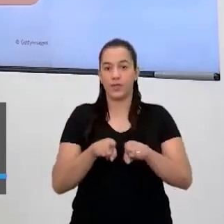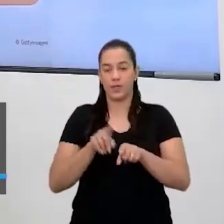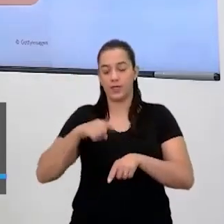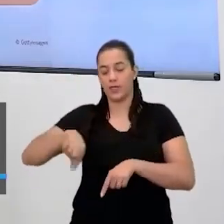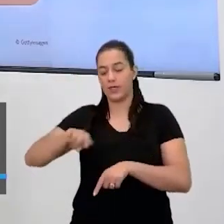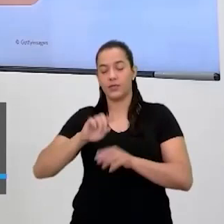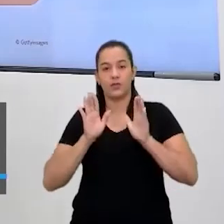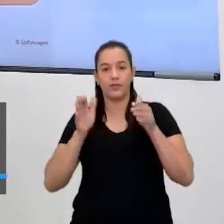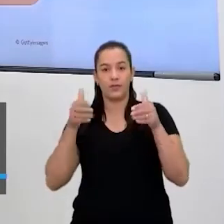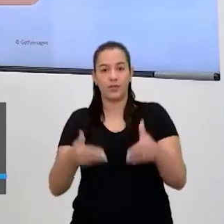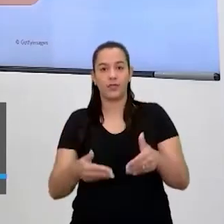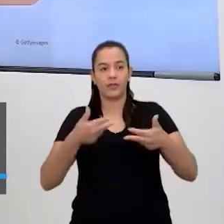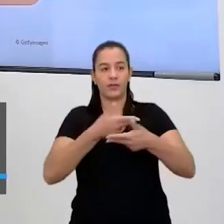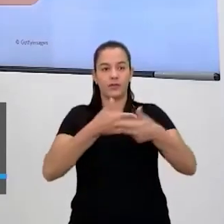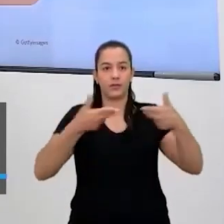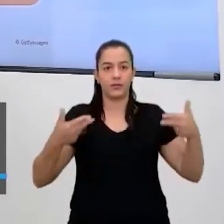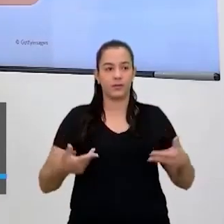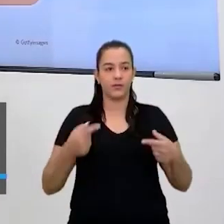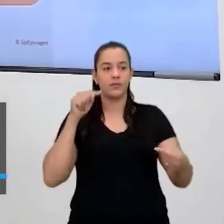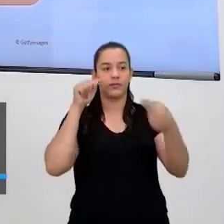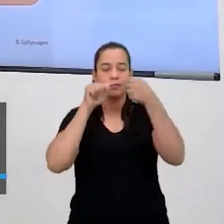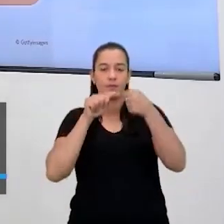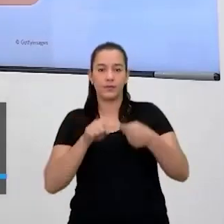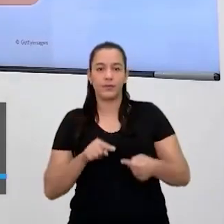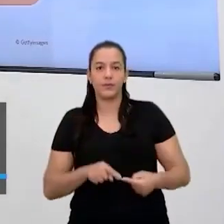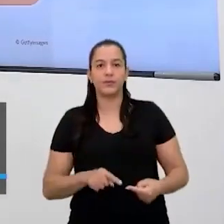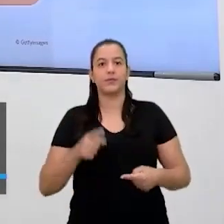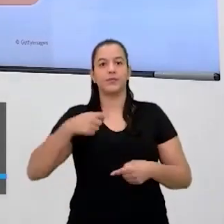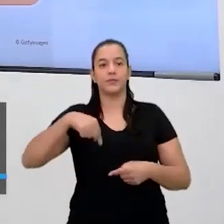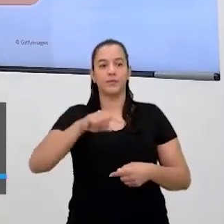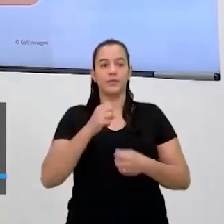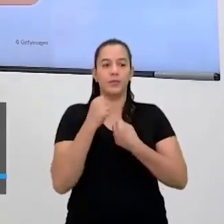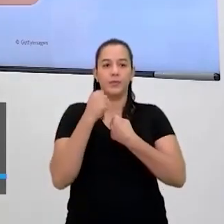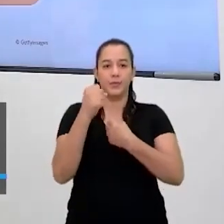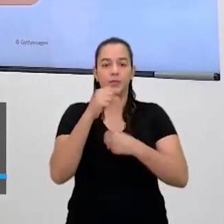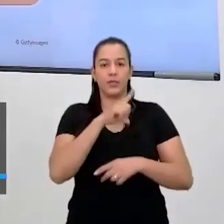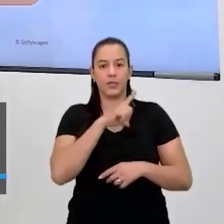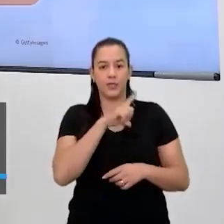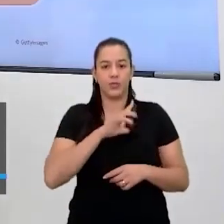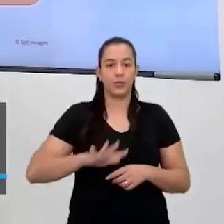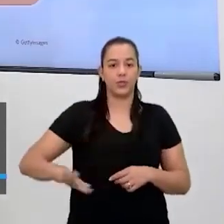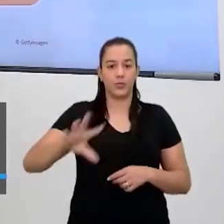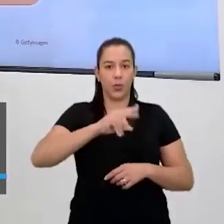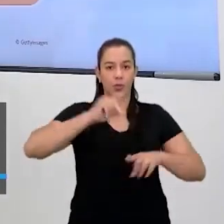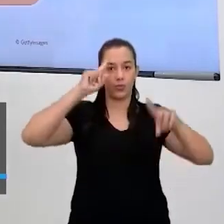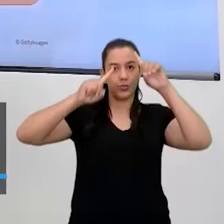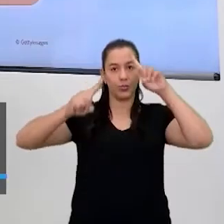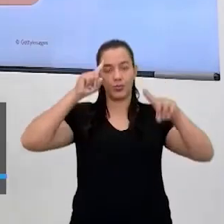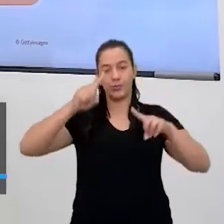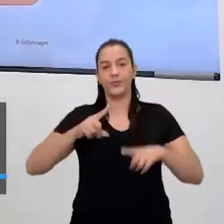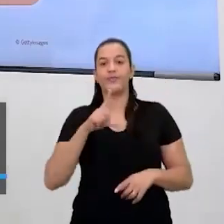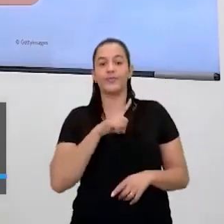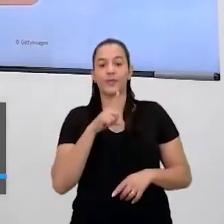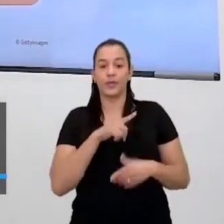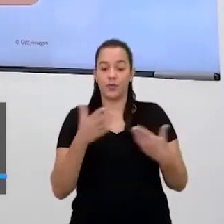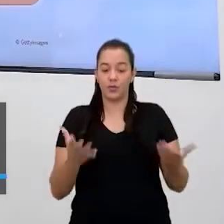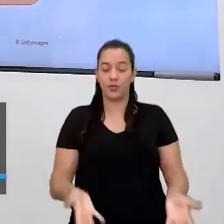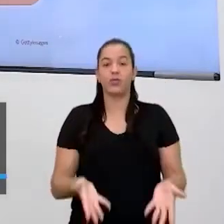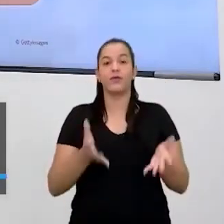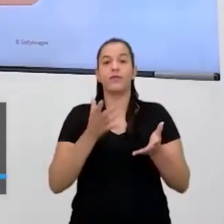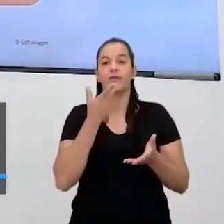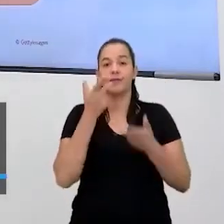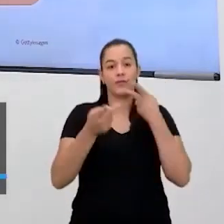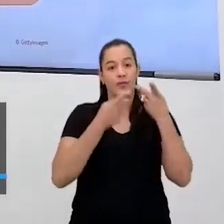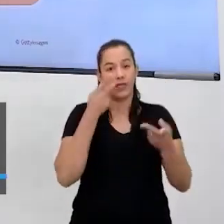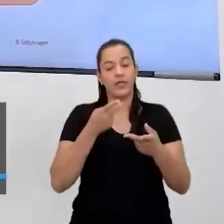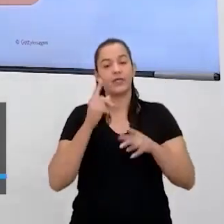principalmente questões relacionadas ao poder, mas acima de tudo, como eu já falei, e a gente vai detalhar